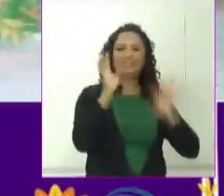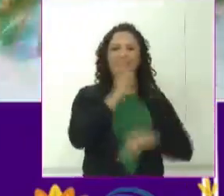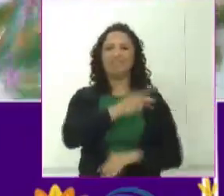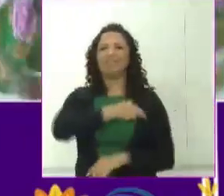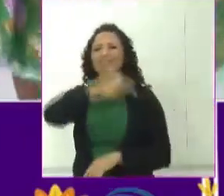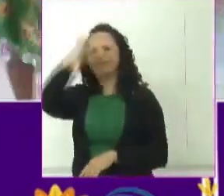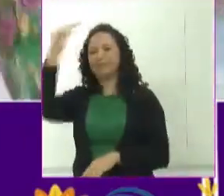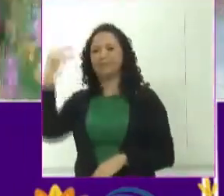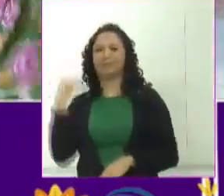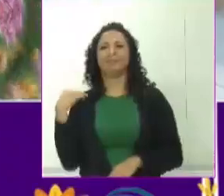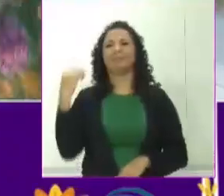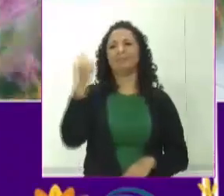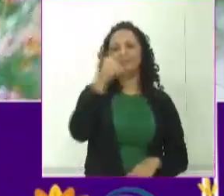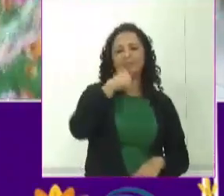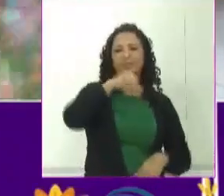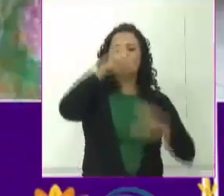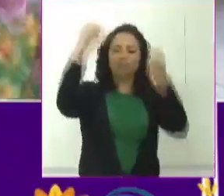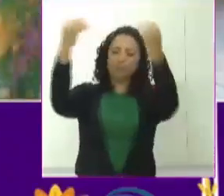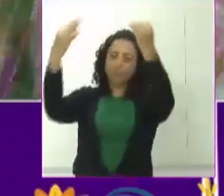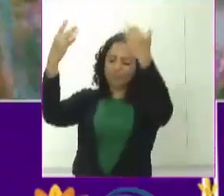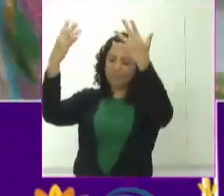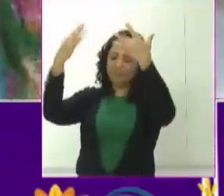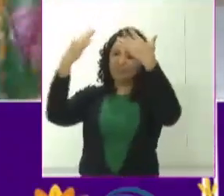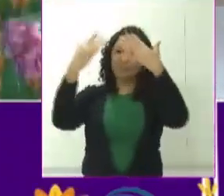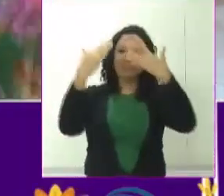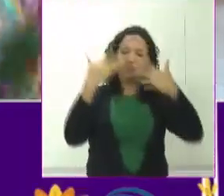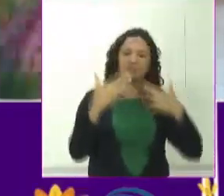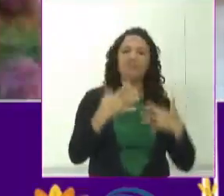divina mãe, ilumina os meus